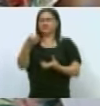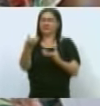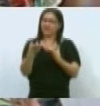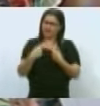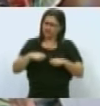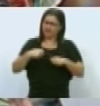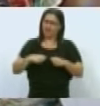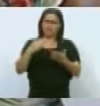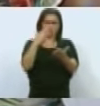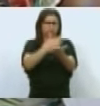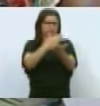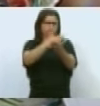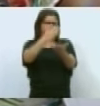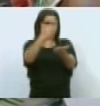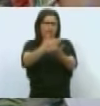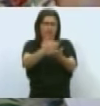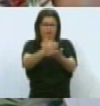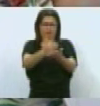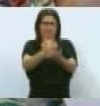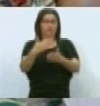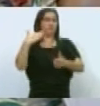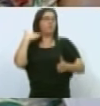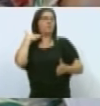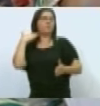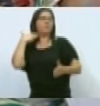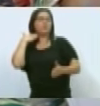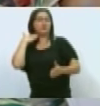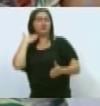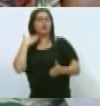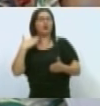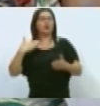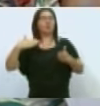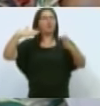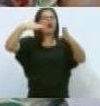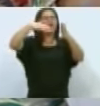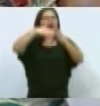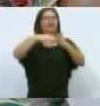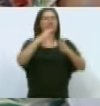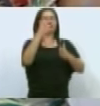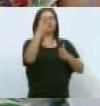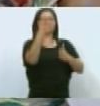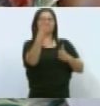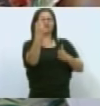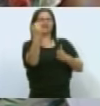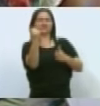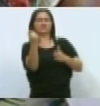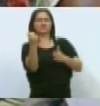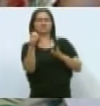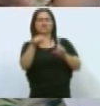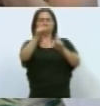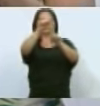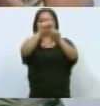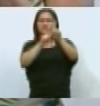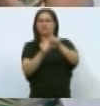entrada é facilitada. O financiamento pode ser em até 360 meses para você pagar. As mensais são menores